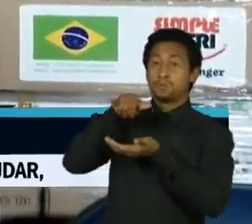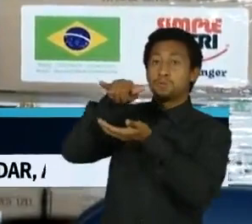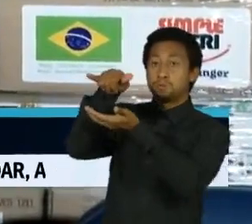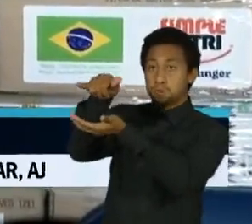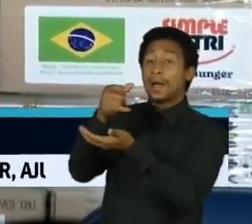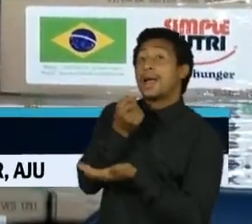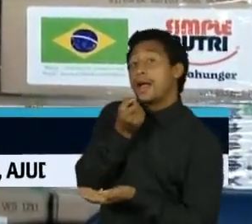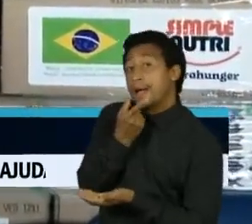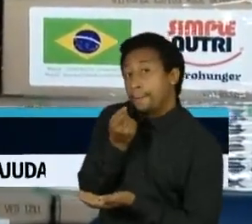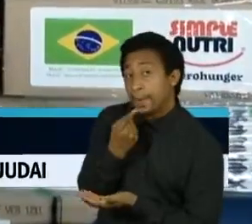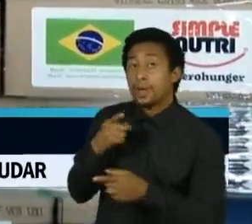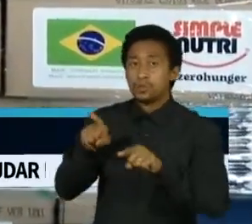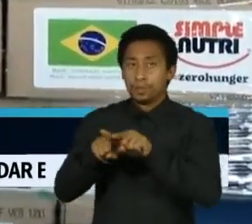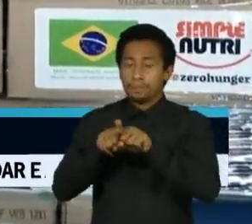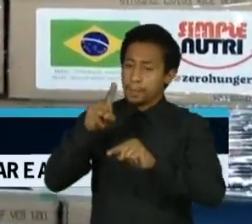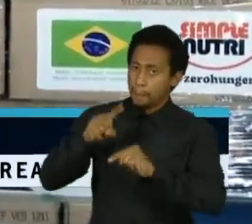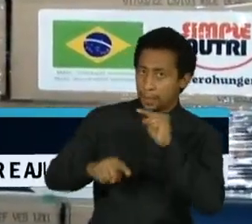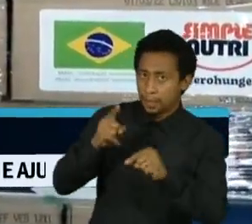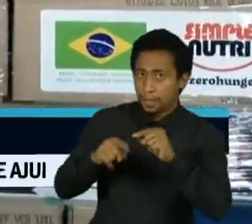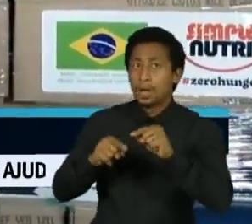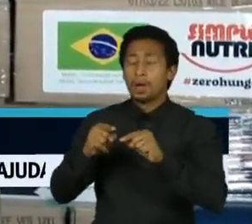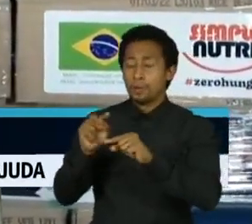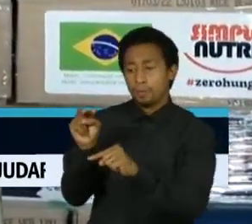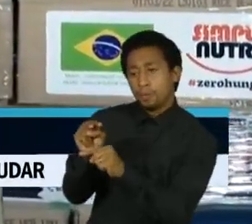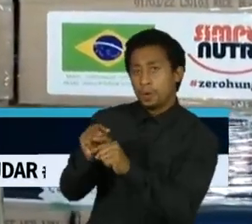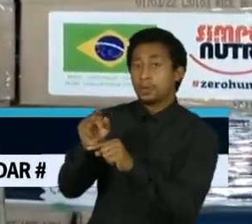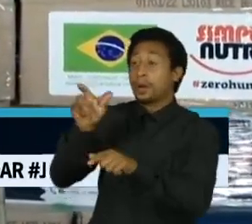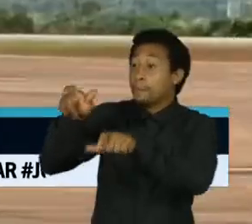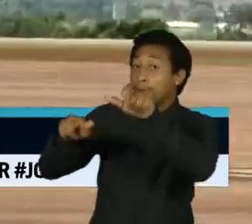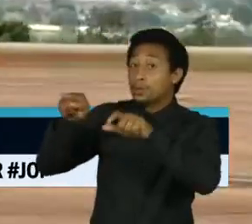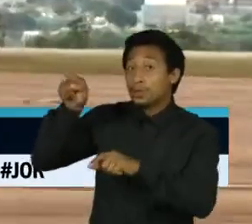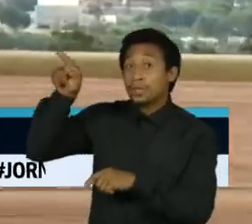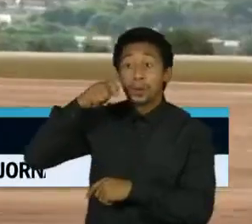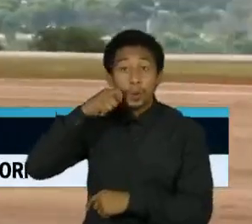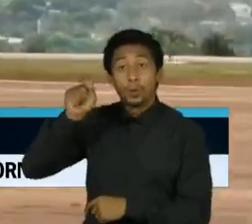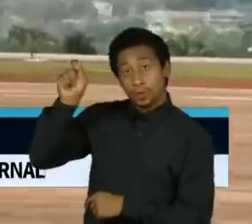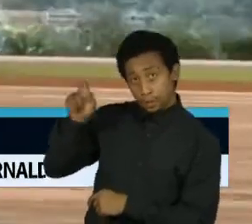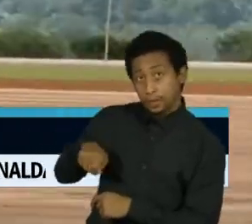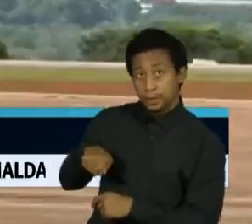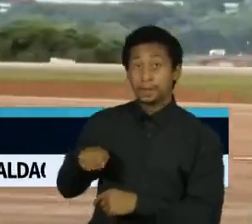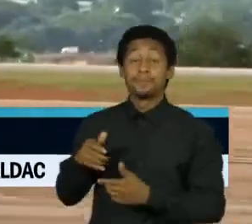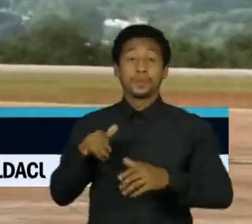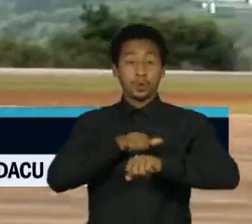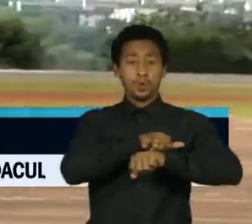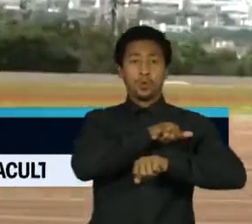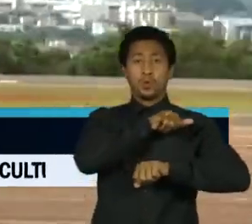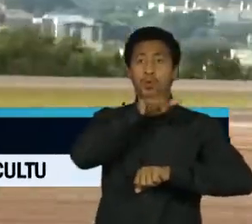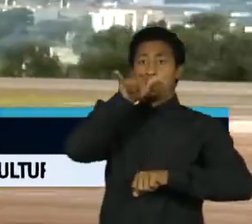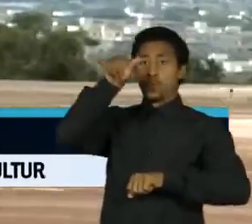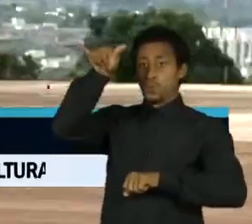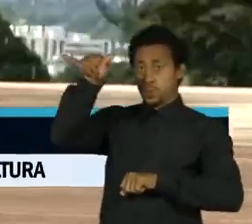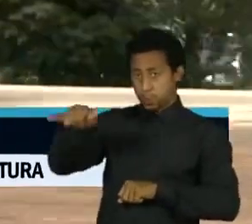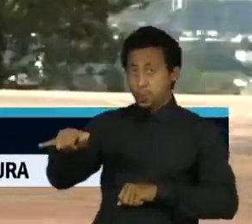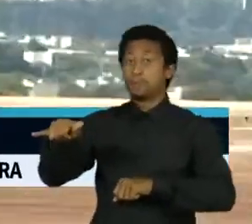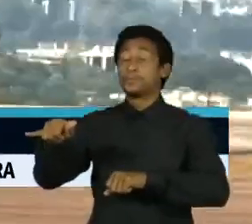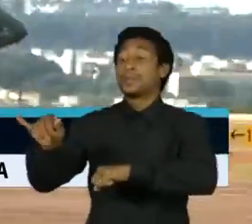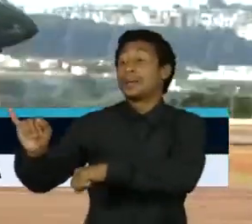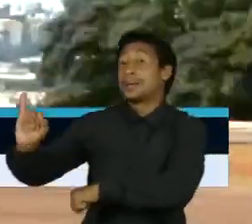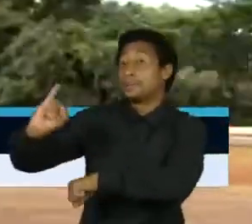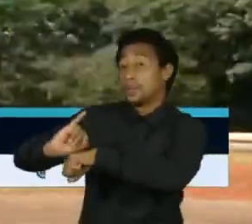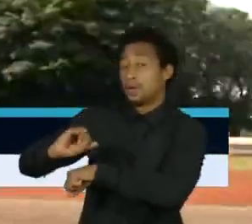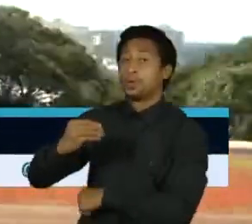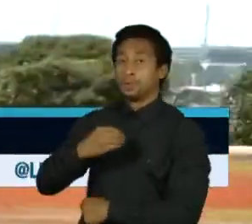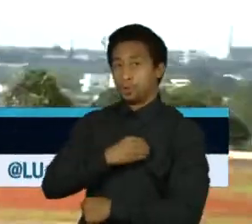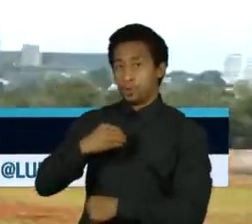primeira necessidade para as vítimas da guerra. O voo da Força Aérea decolou hoje para Varsóvia, na Polônia, onde vai entregar